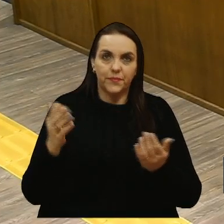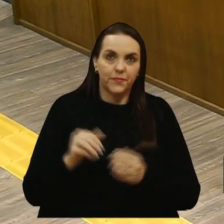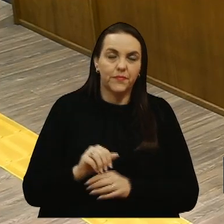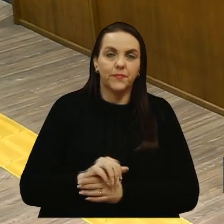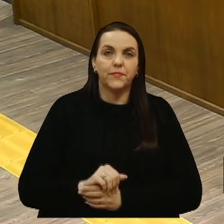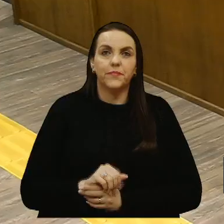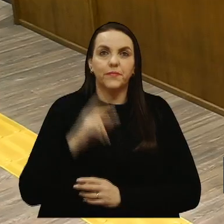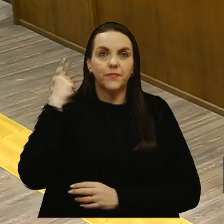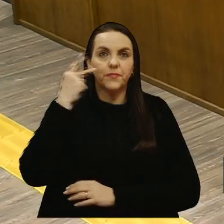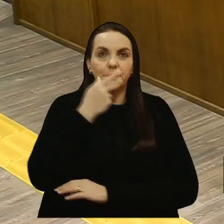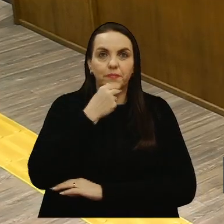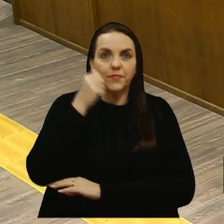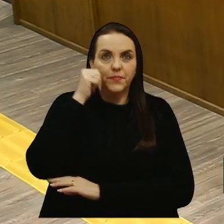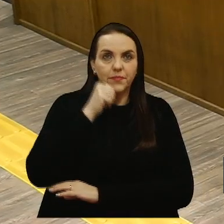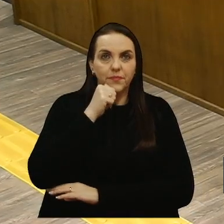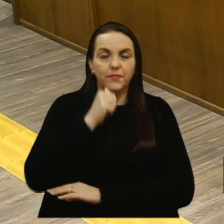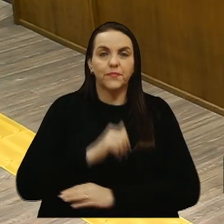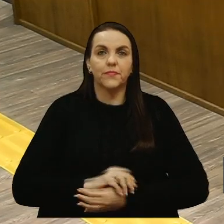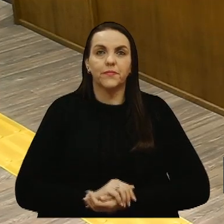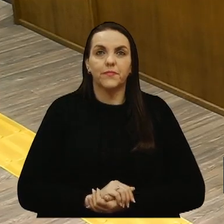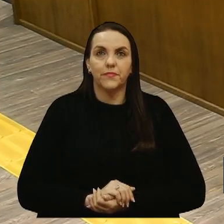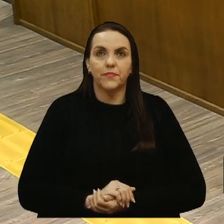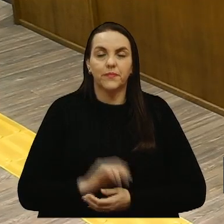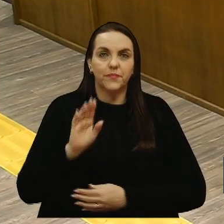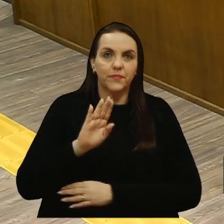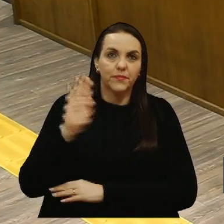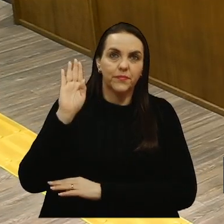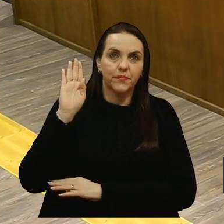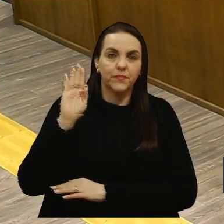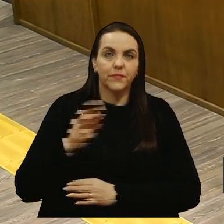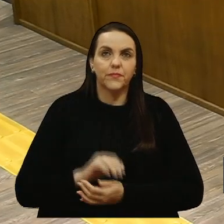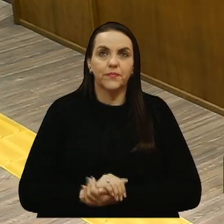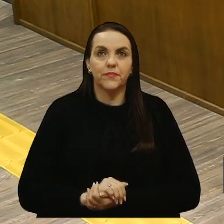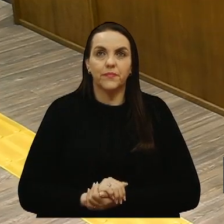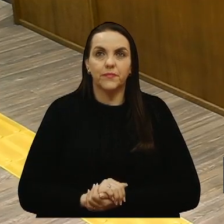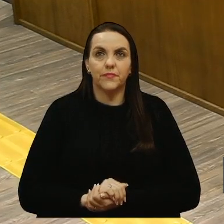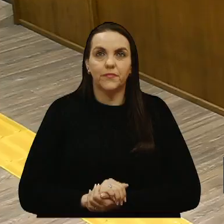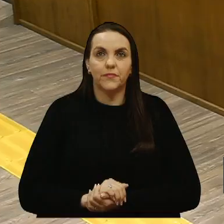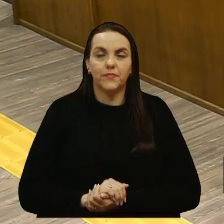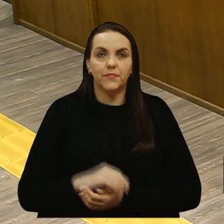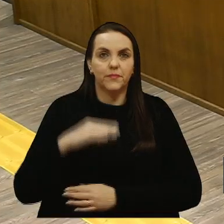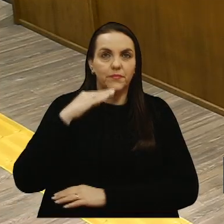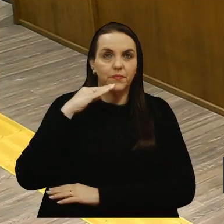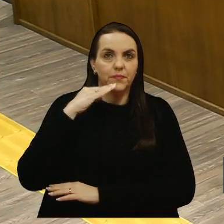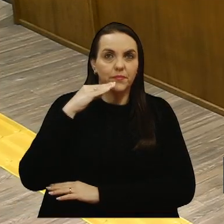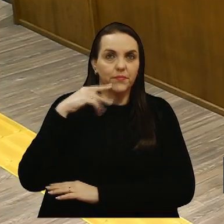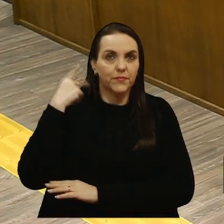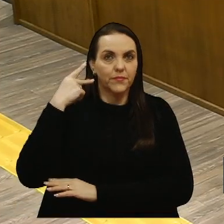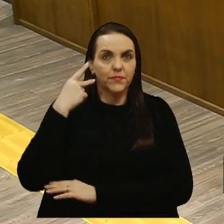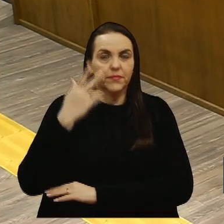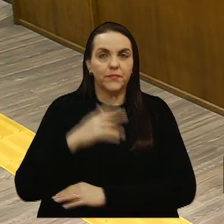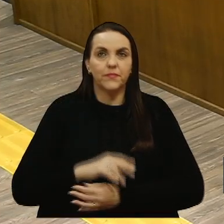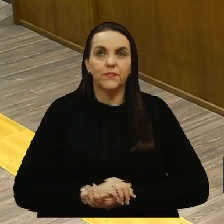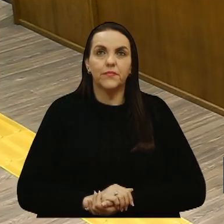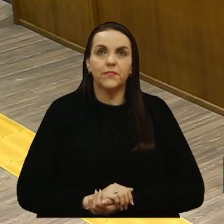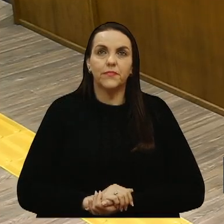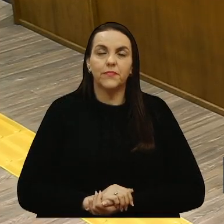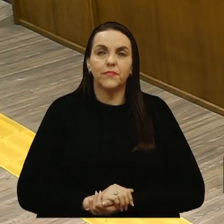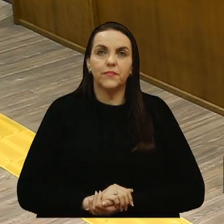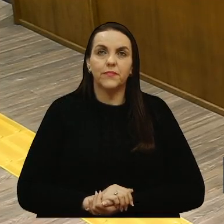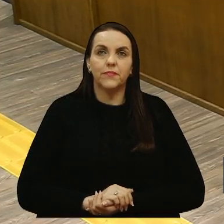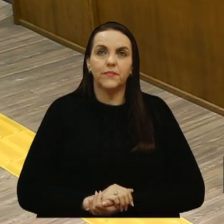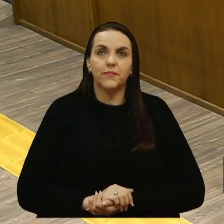senhoras vereadoras e dos senhores vereadores. Peço a palavra, presidente. Com a palavra, Peço a vereador palavra. Bortola. Senhor presidente, senhoras e senhores